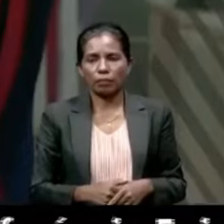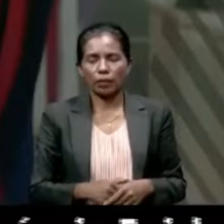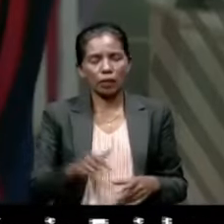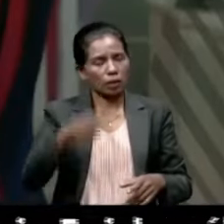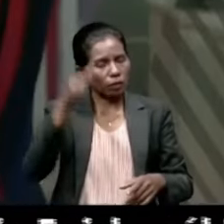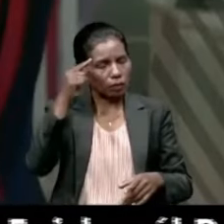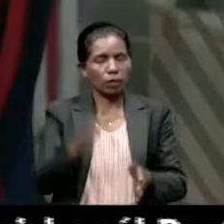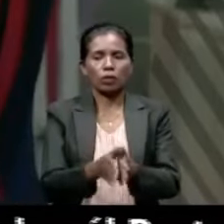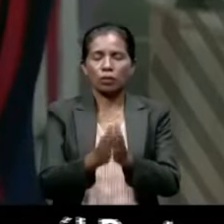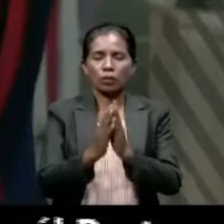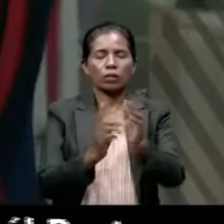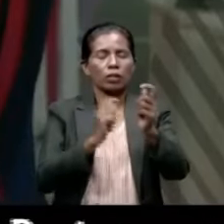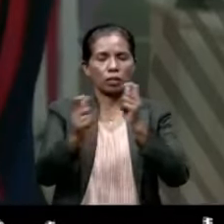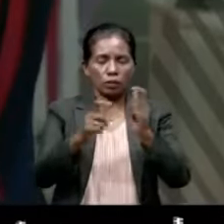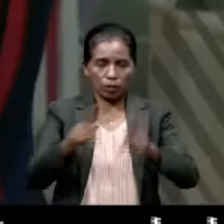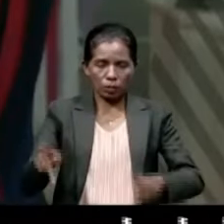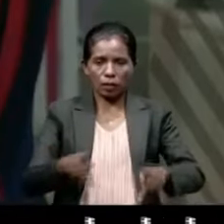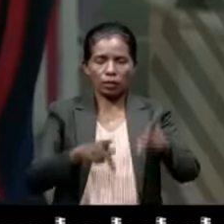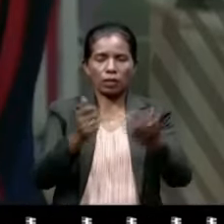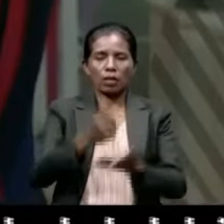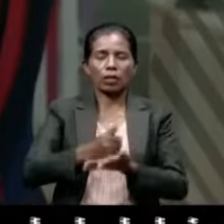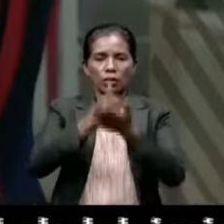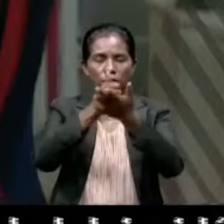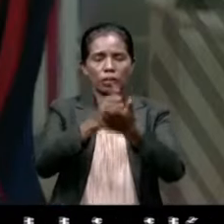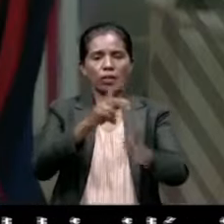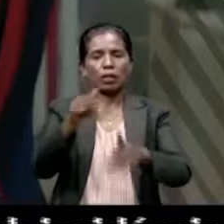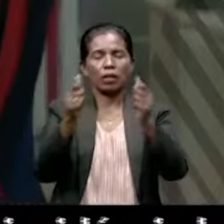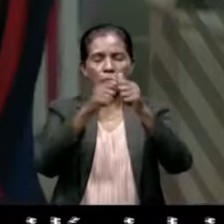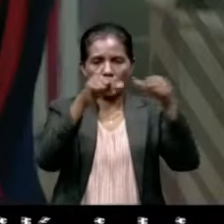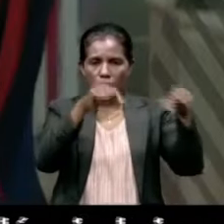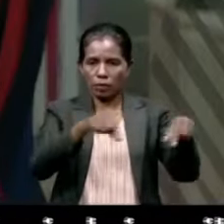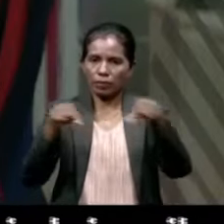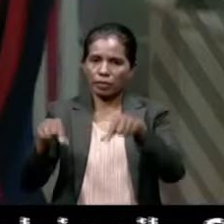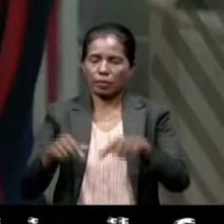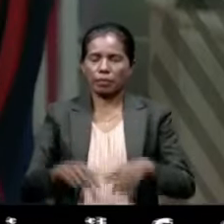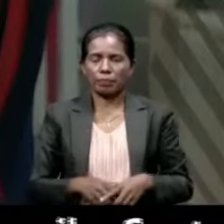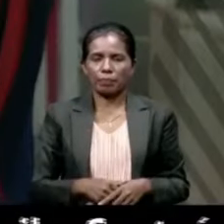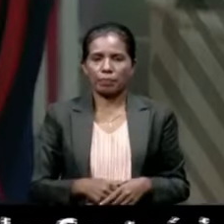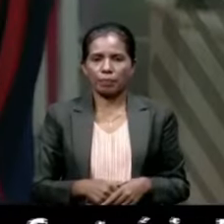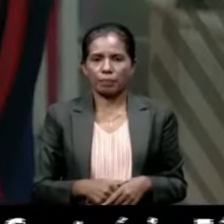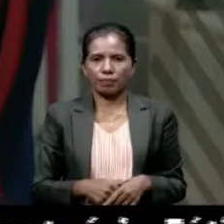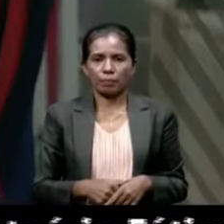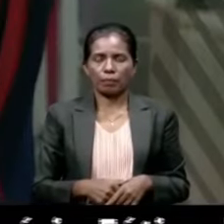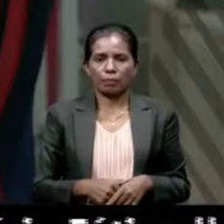Governo Husunai ba transporte público ato facilita e ma ho deficiência.